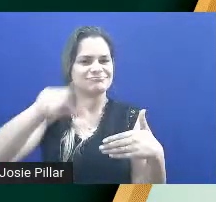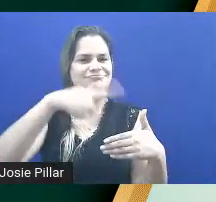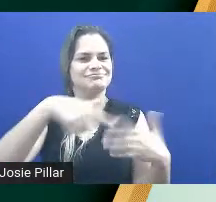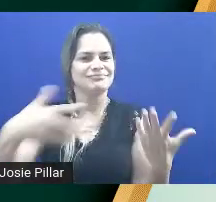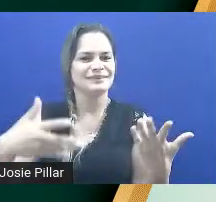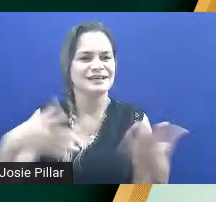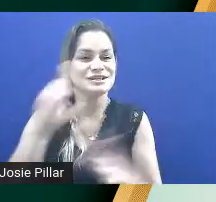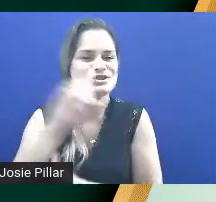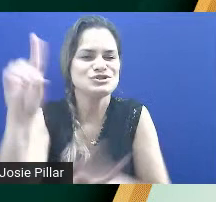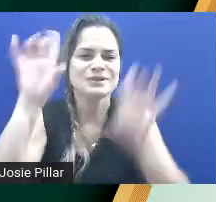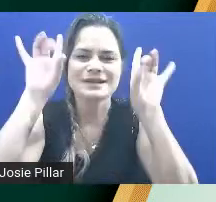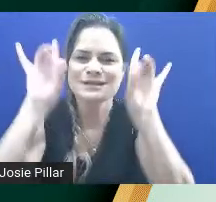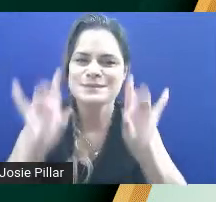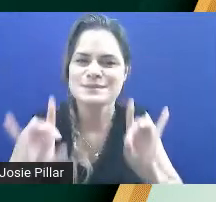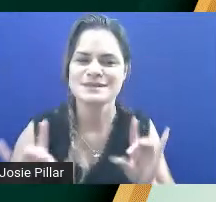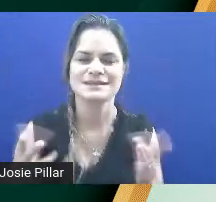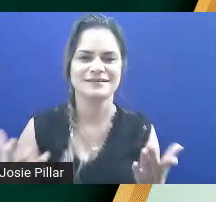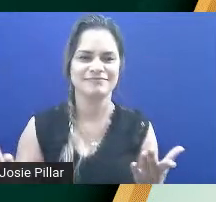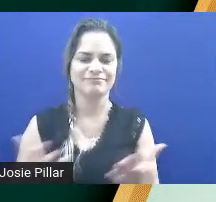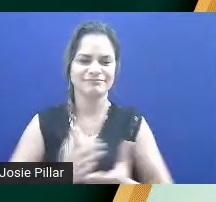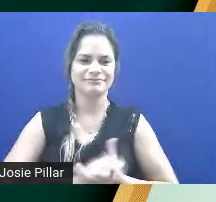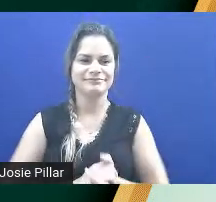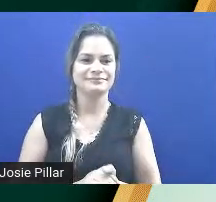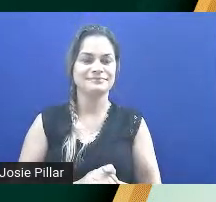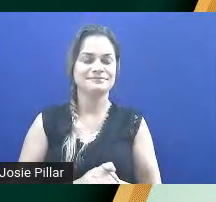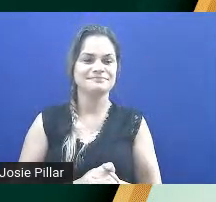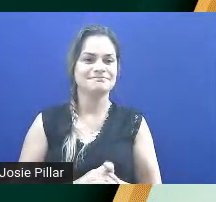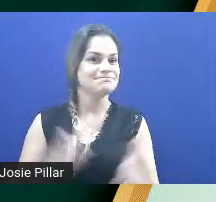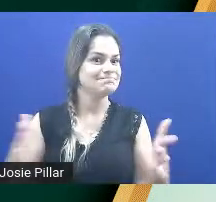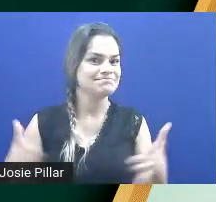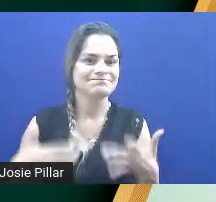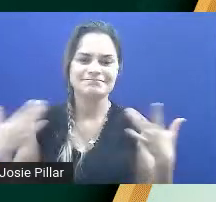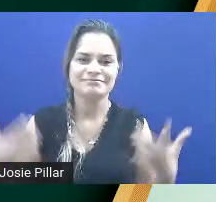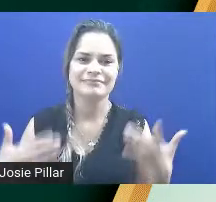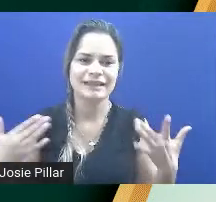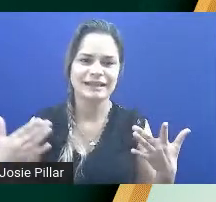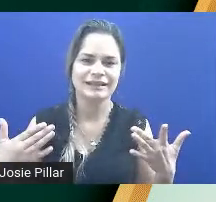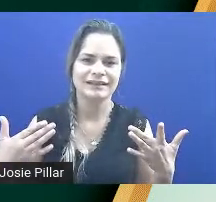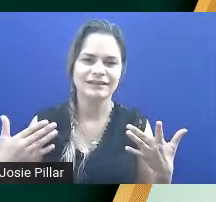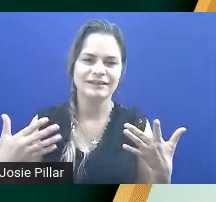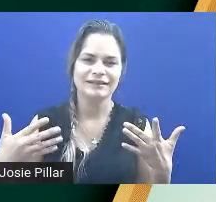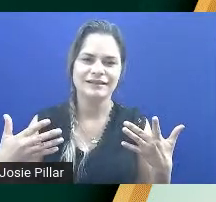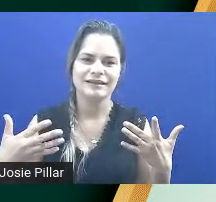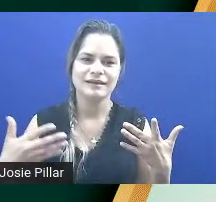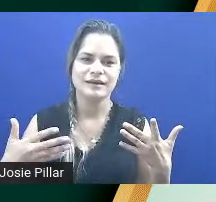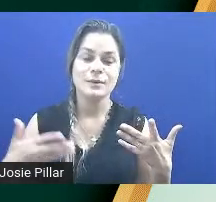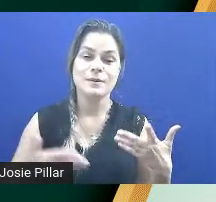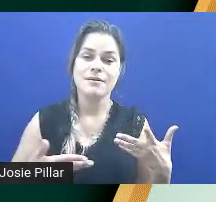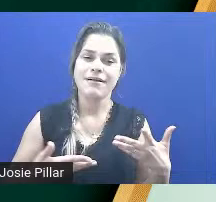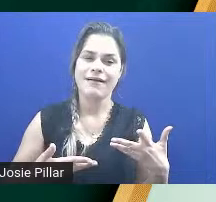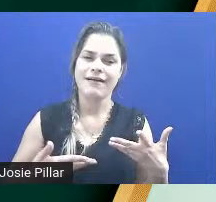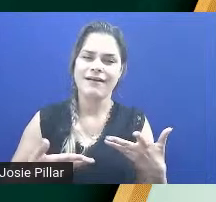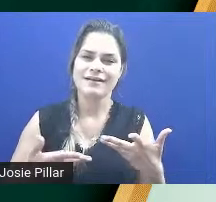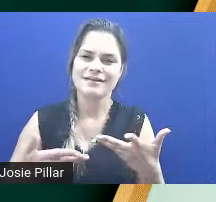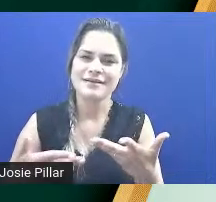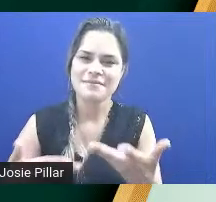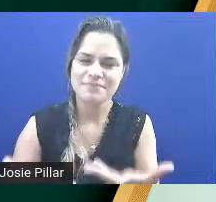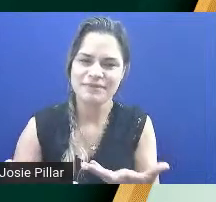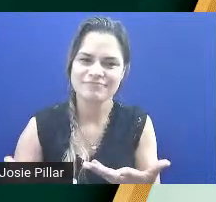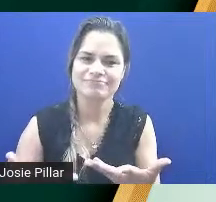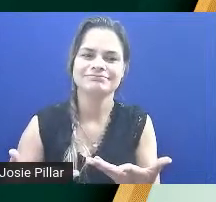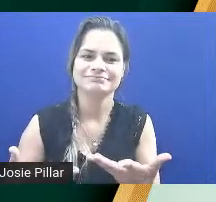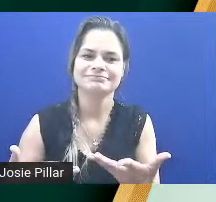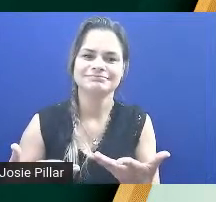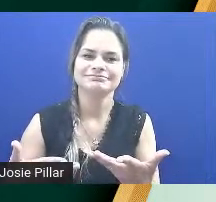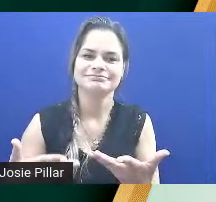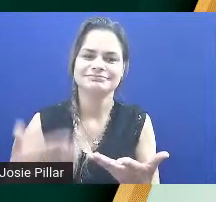vez. Tenho uma imensa alegria por ter recebido esse voto de confiança da turma de vocês, né? E uma